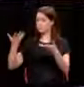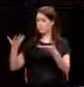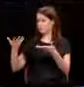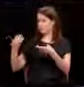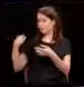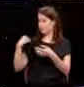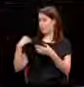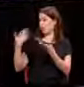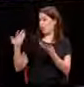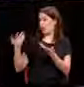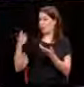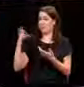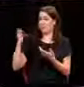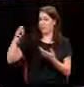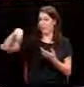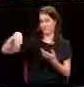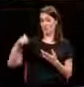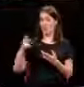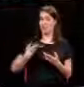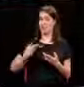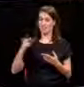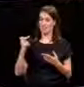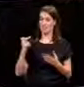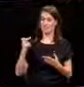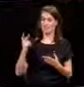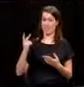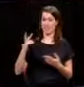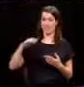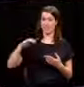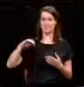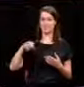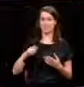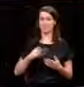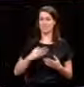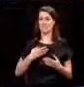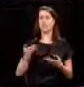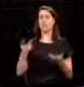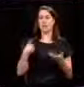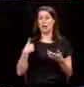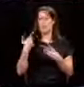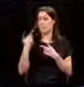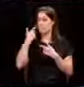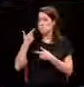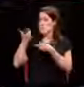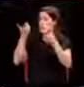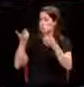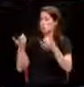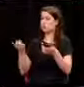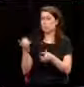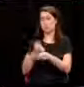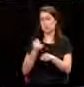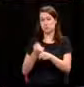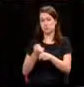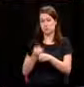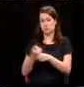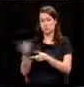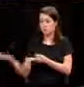natural. Apresentaram-nos o serviço e de imediato identificámos que era de facto um serviço que faltava e